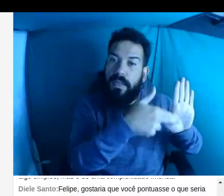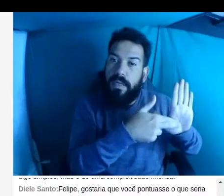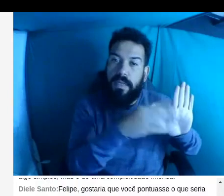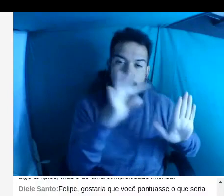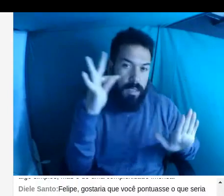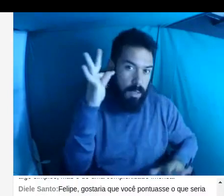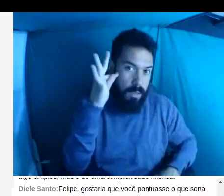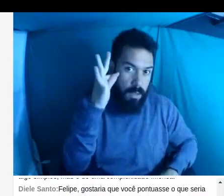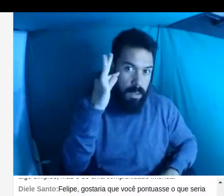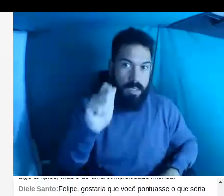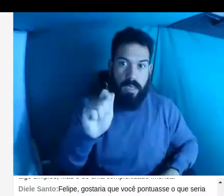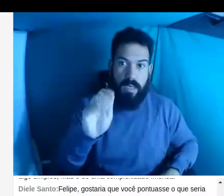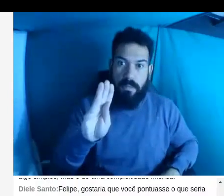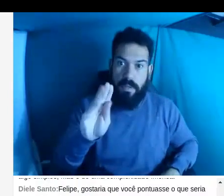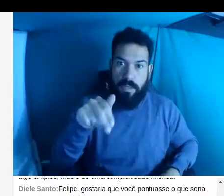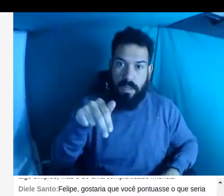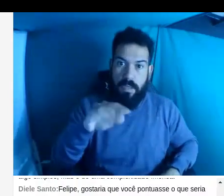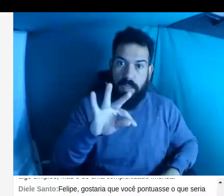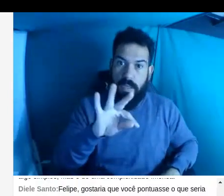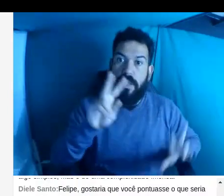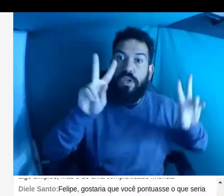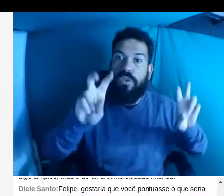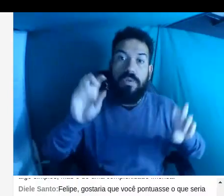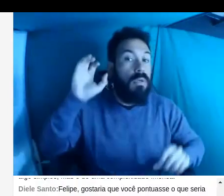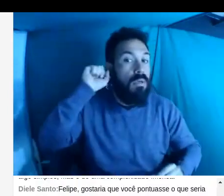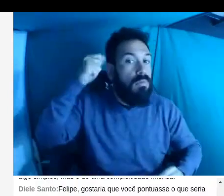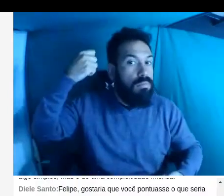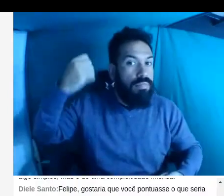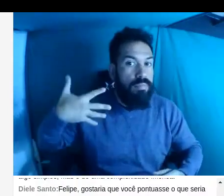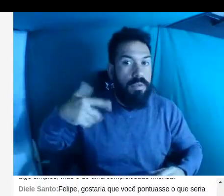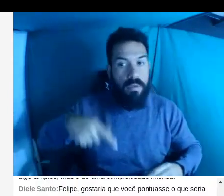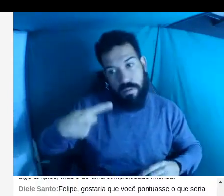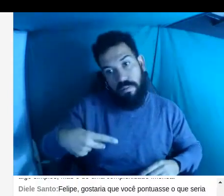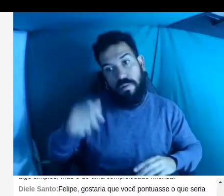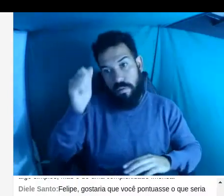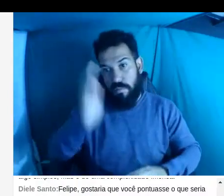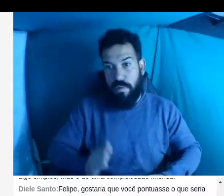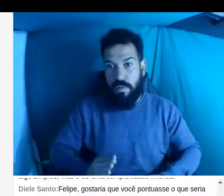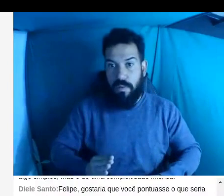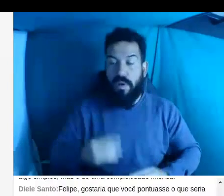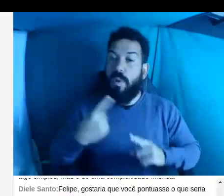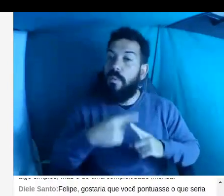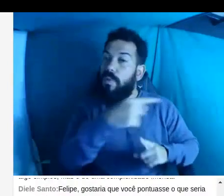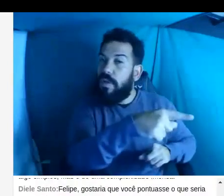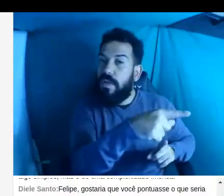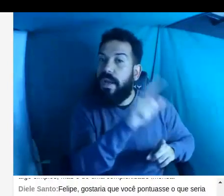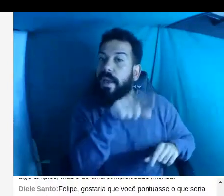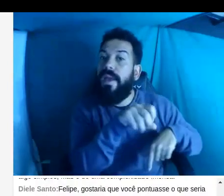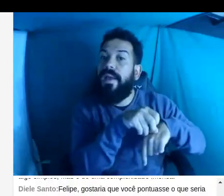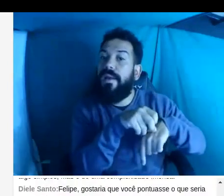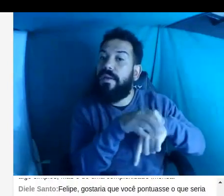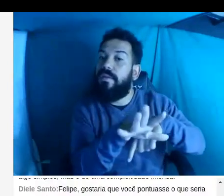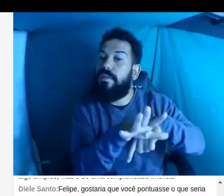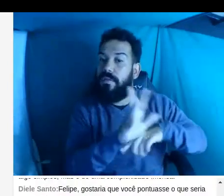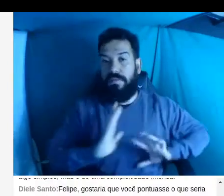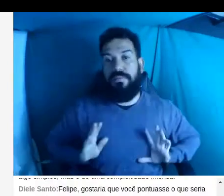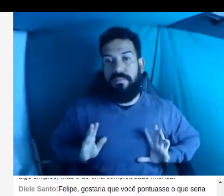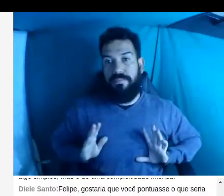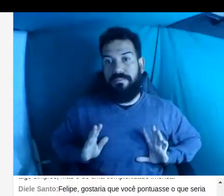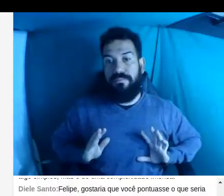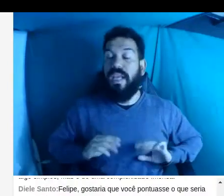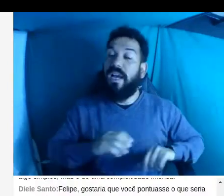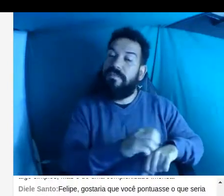da BNT sobre a audiodescrição no Brasil. Porque lá está como sugestão que haja a